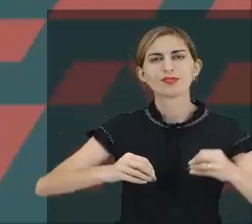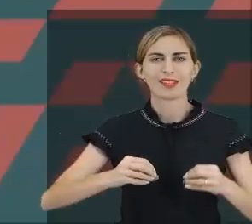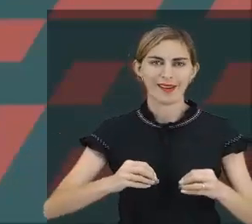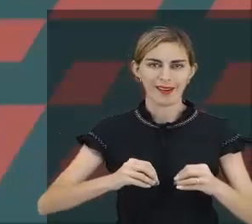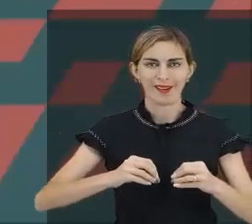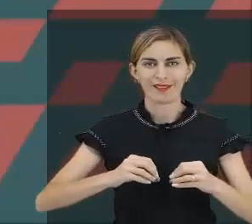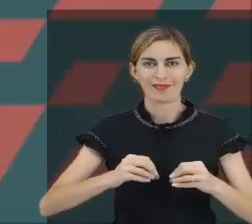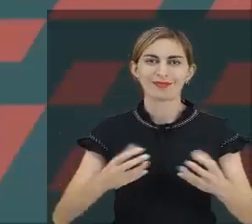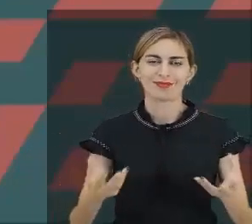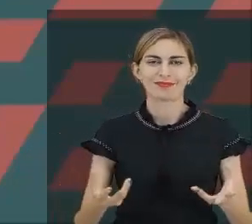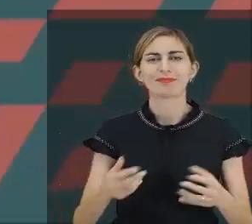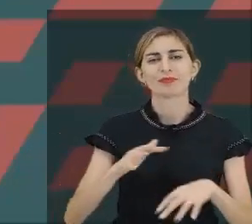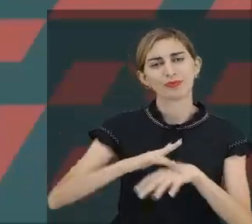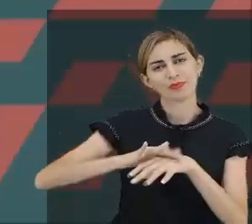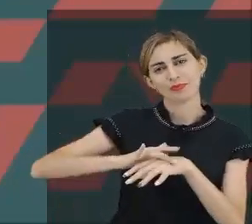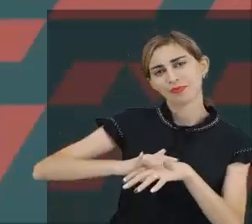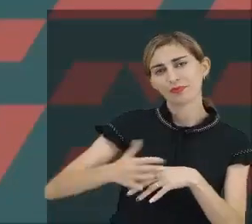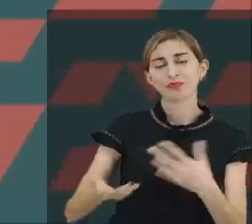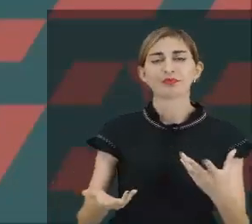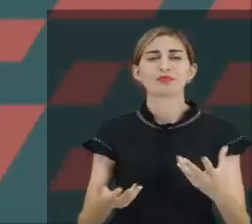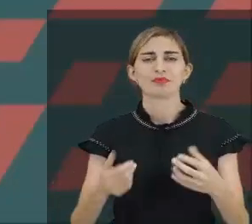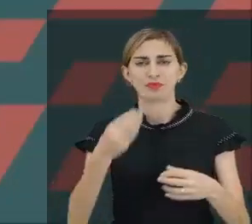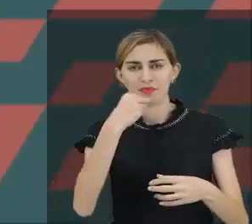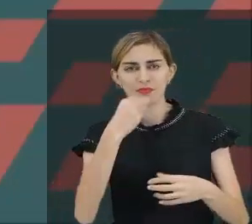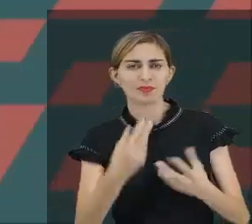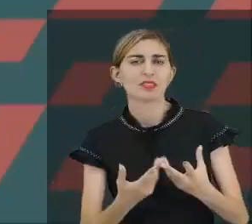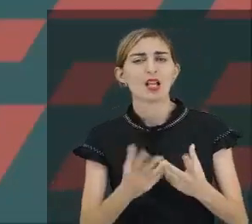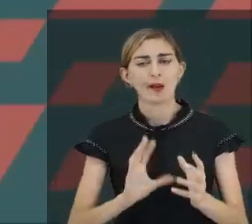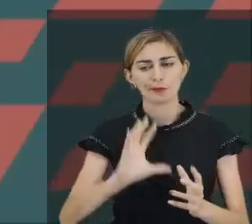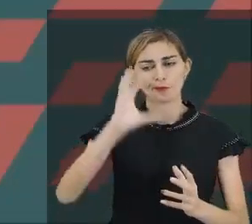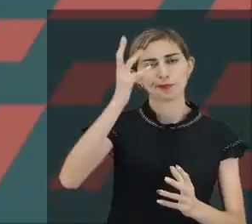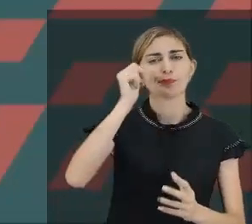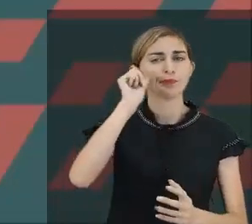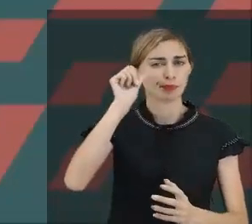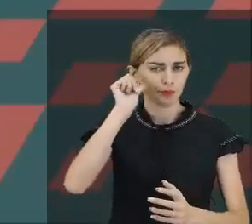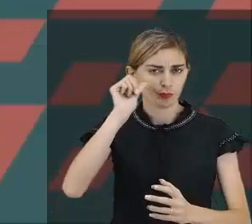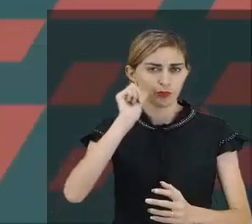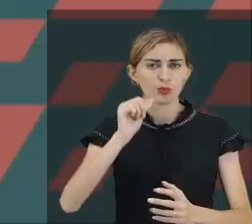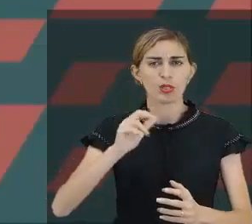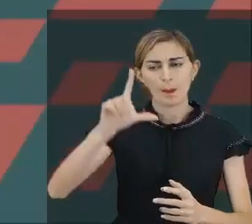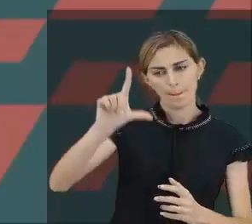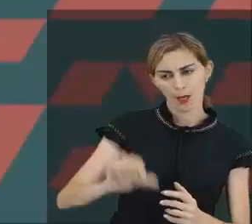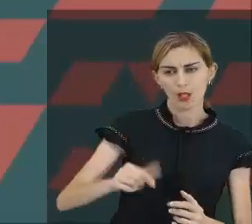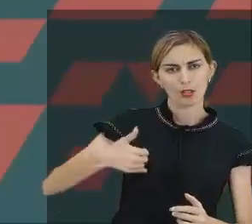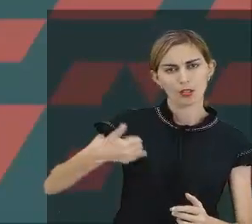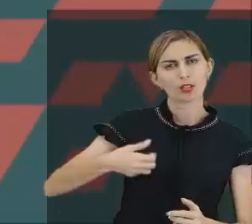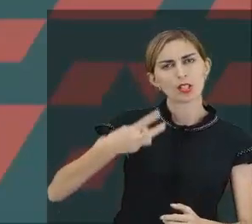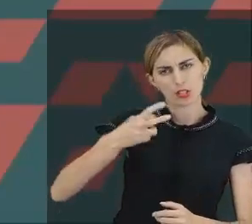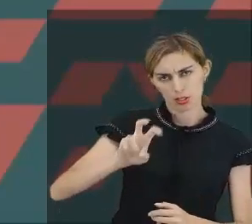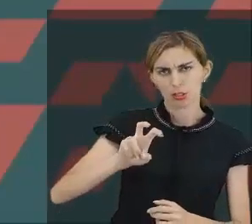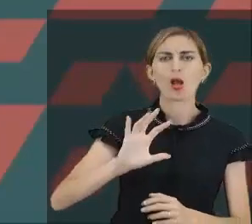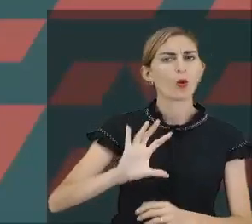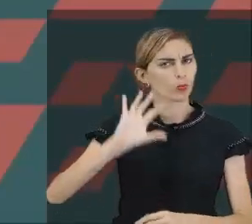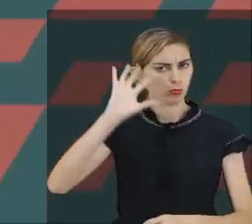por isso que fizeram essa associação. Mas, no entanto, ocorre que mulheres com menos de 35 anos